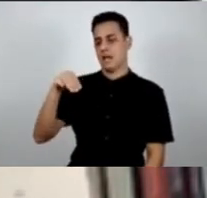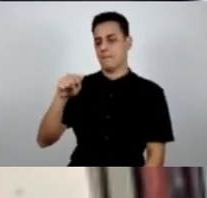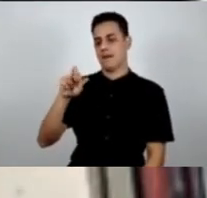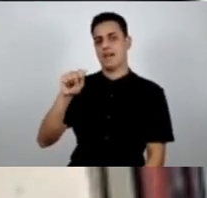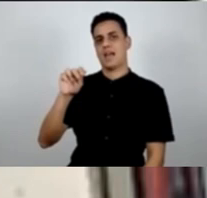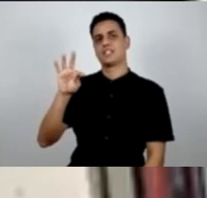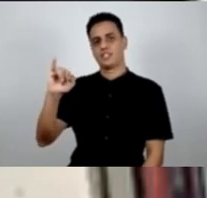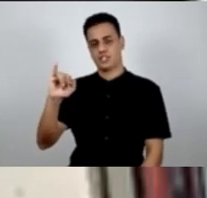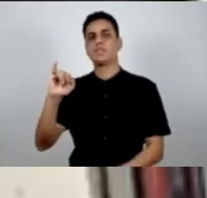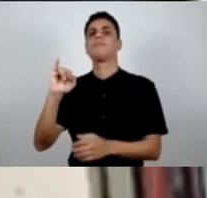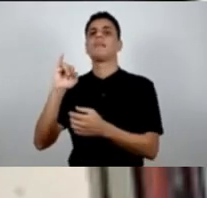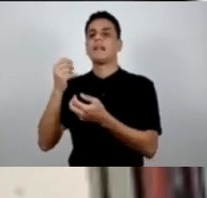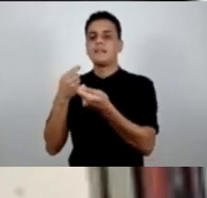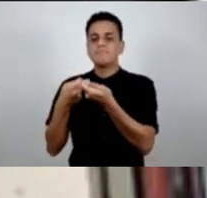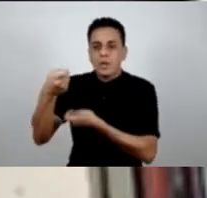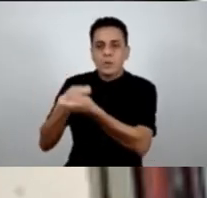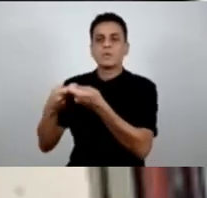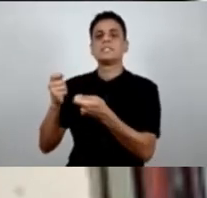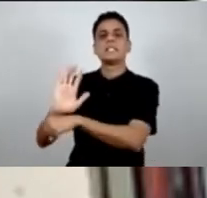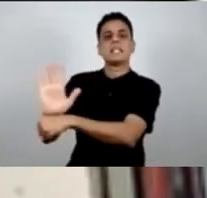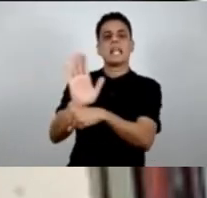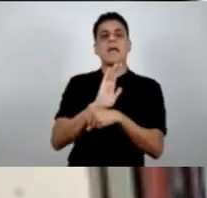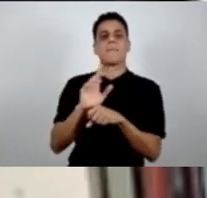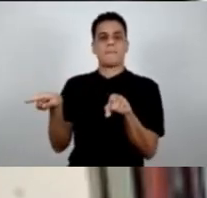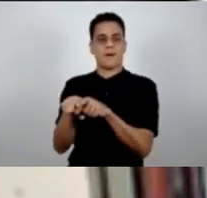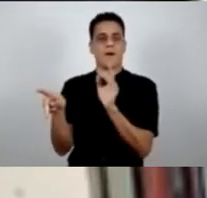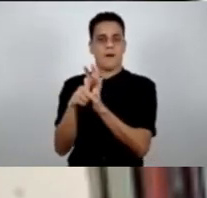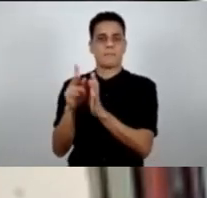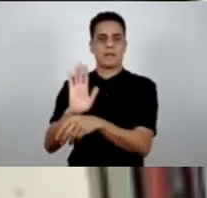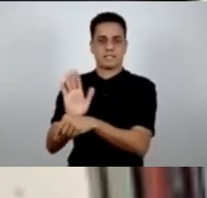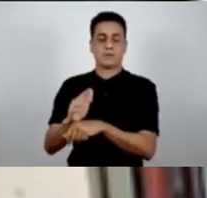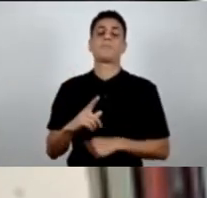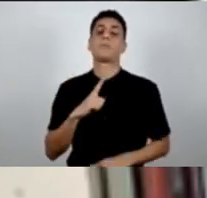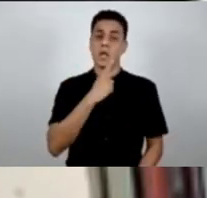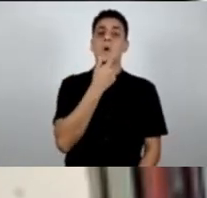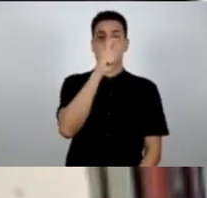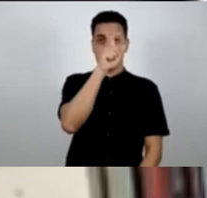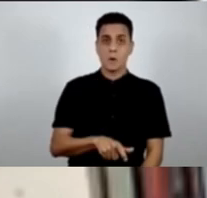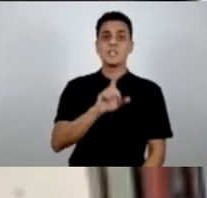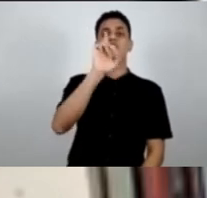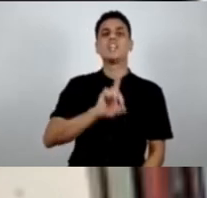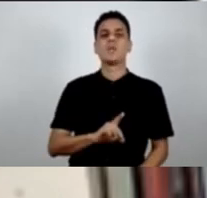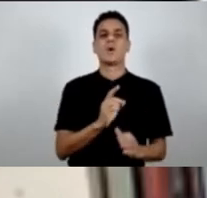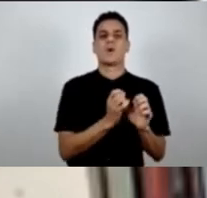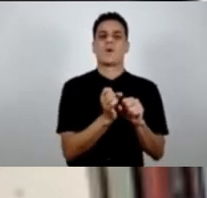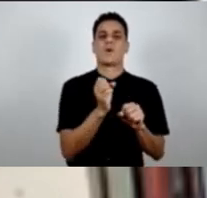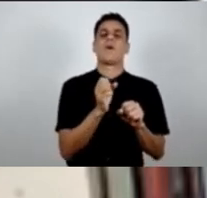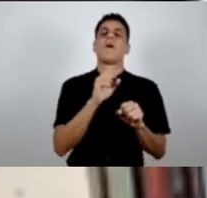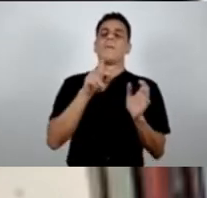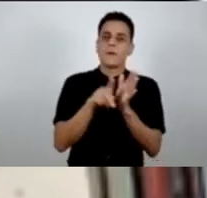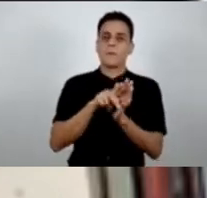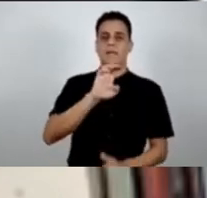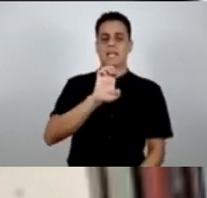próprio chanceler Celso Amorim, durante a ditadura ainda, nos anos 70, foi diretor da Embra Filme, não é?